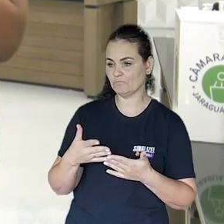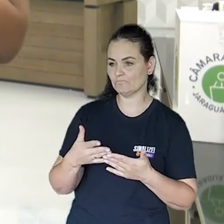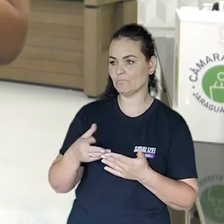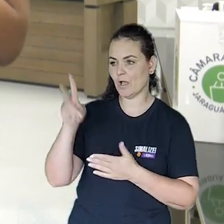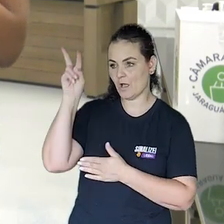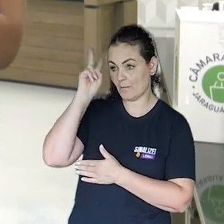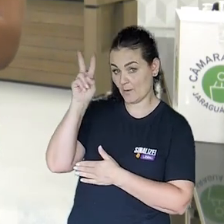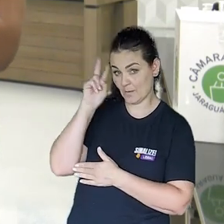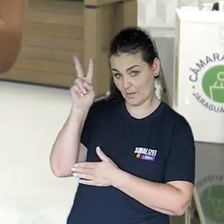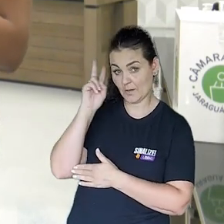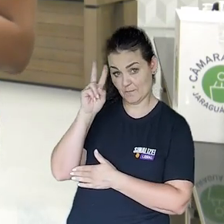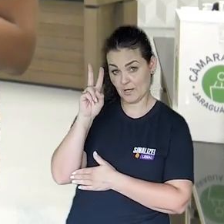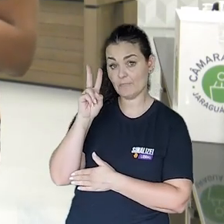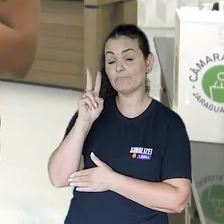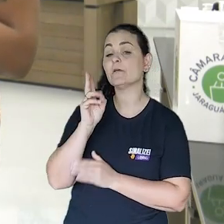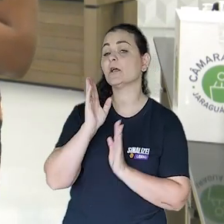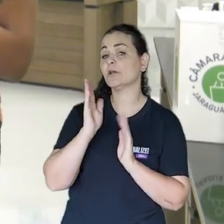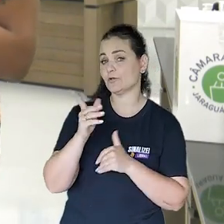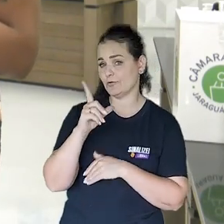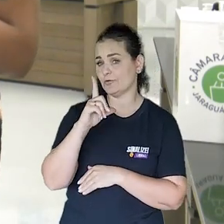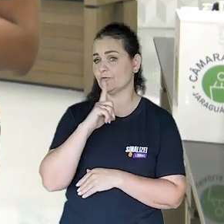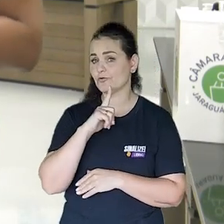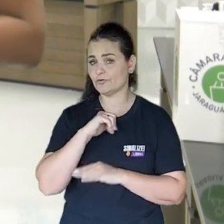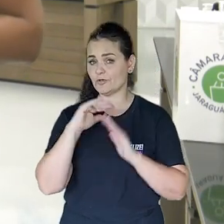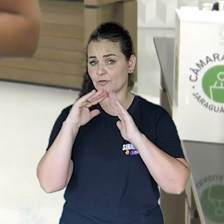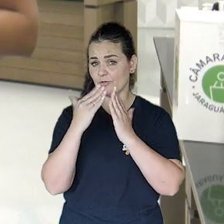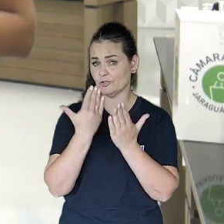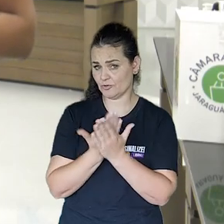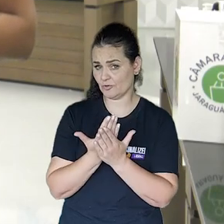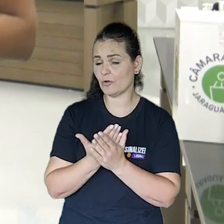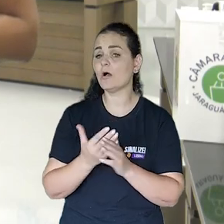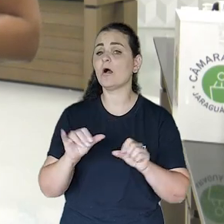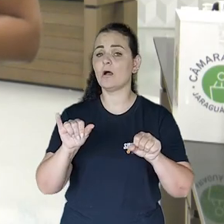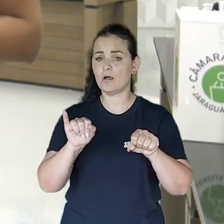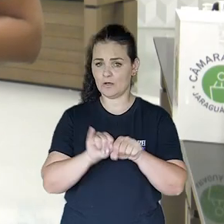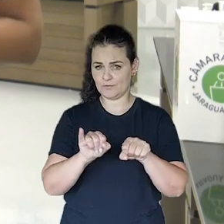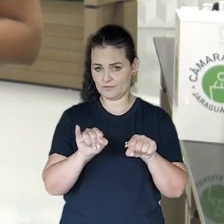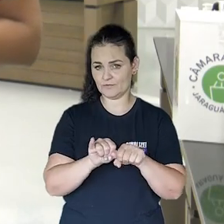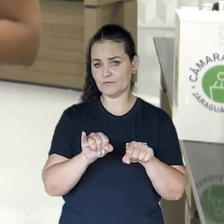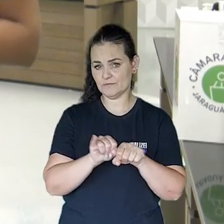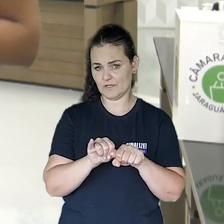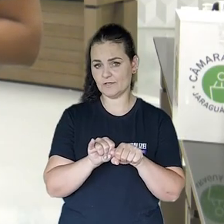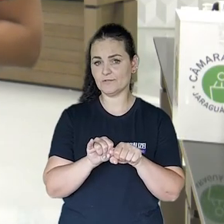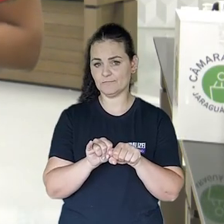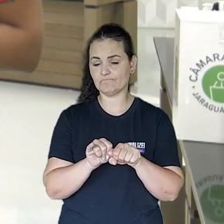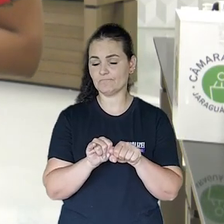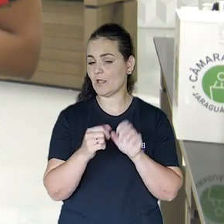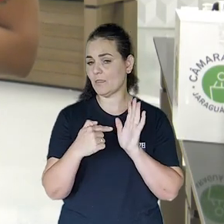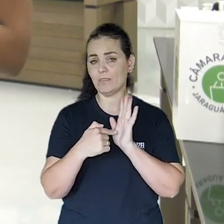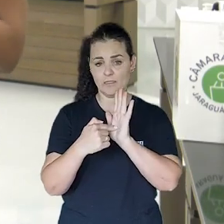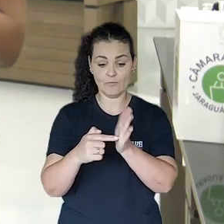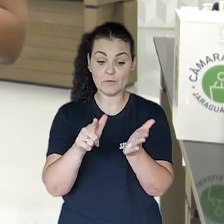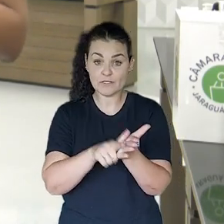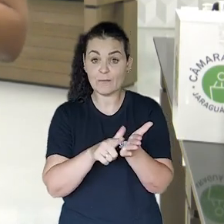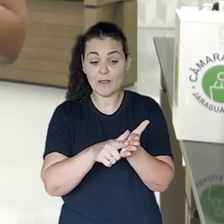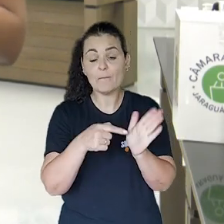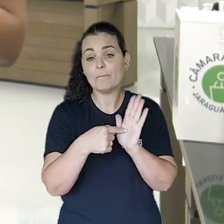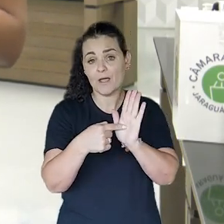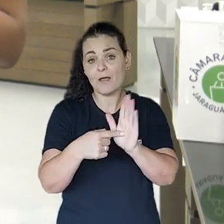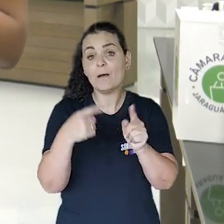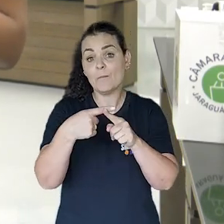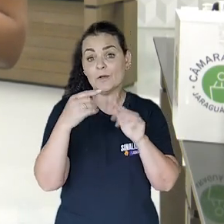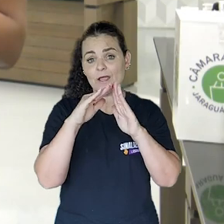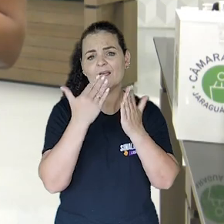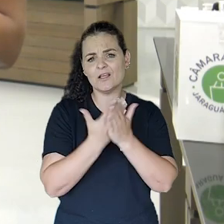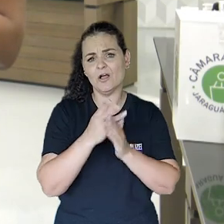vai aparecer aqui nos papeizinhos, porque é a escola privada, isso, né, que isso já estava lá com a sua vaga garantida, porque eram duas.